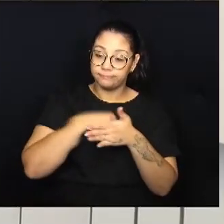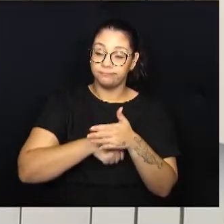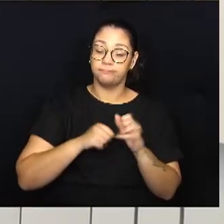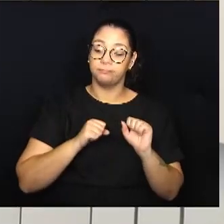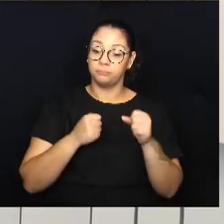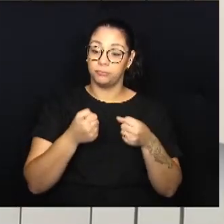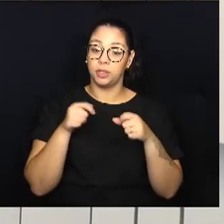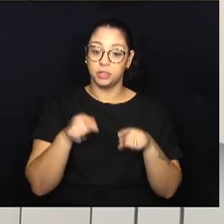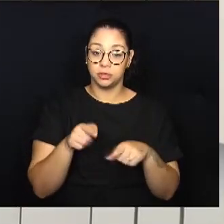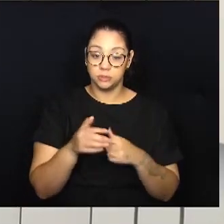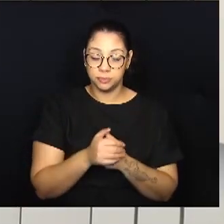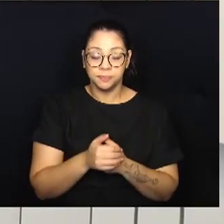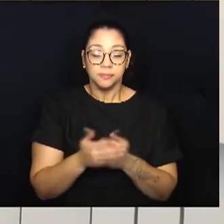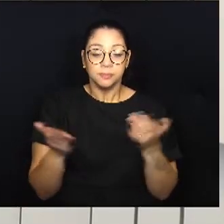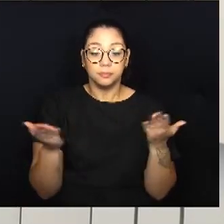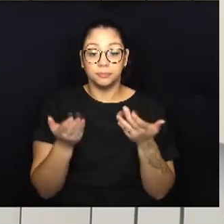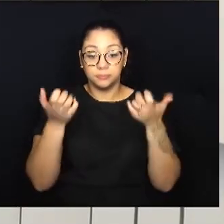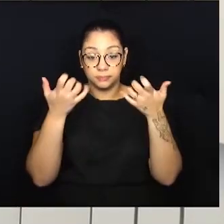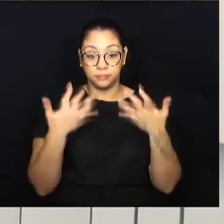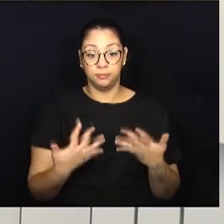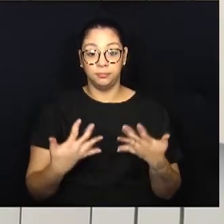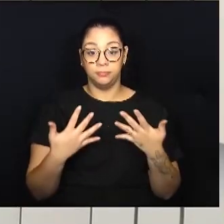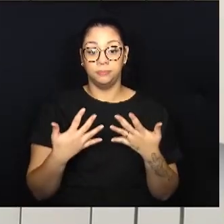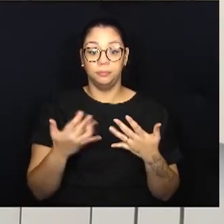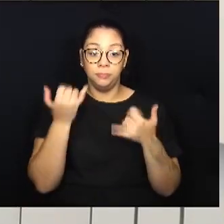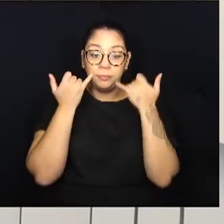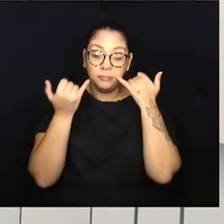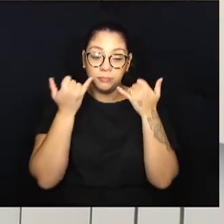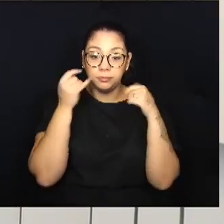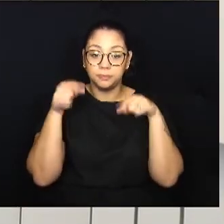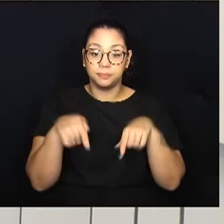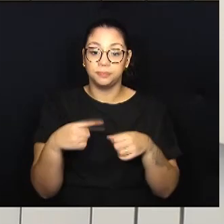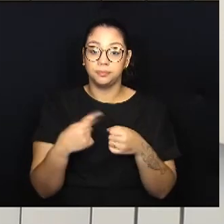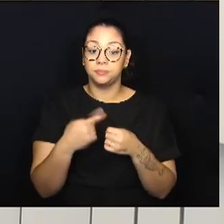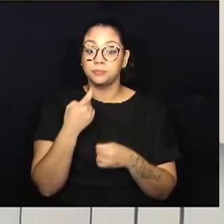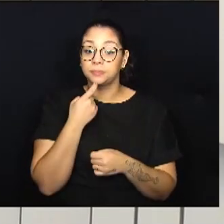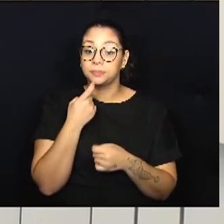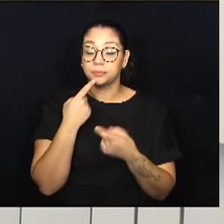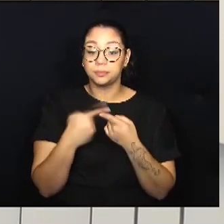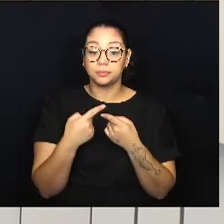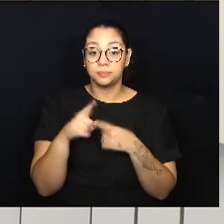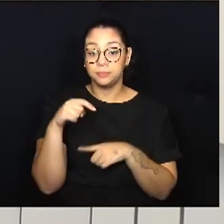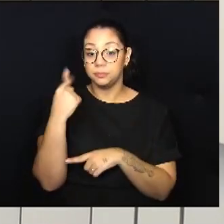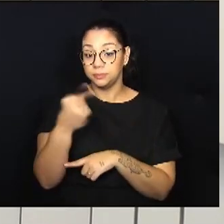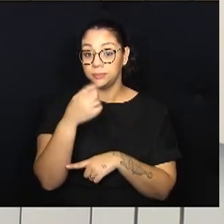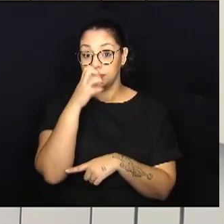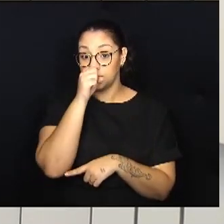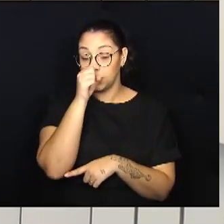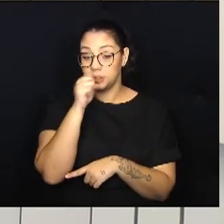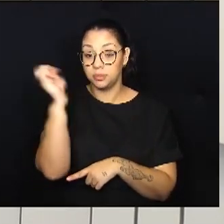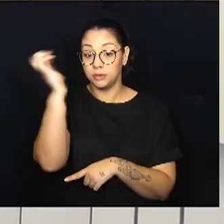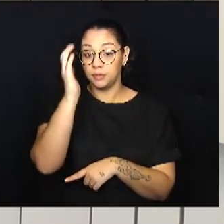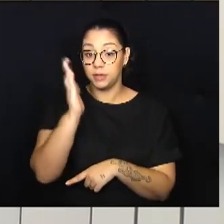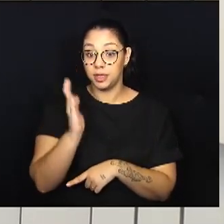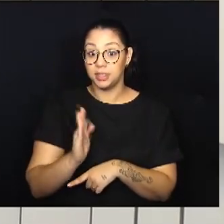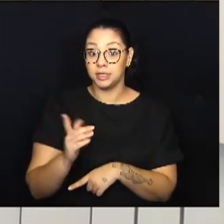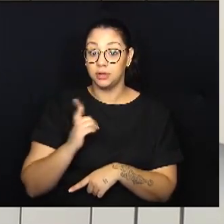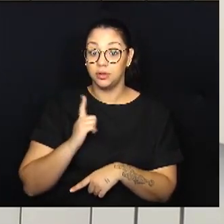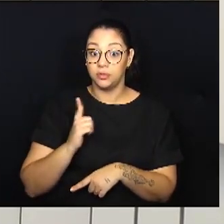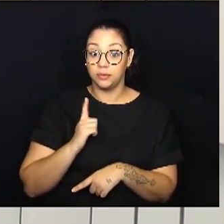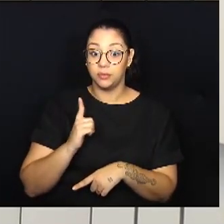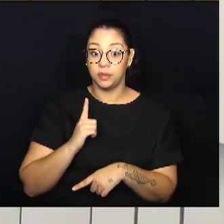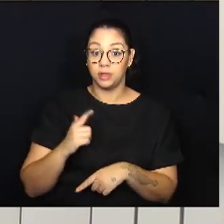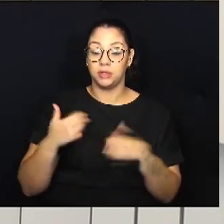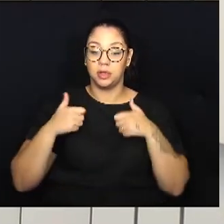E agora a gente vai falar um pouquinho das notícias da metrópole, porque no próximo sábado o Brasil vai jogar de preto